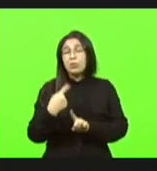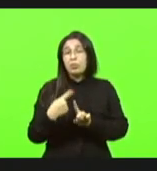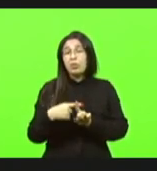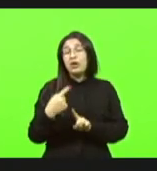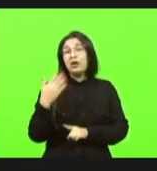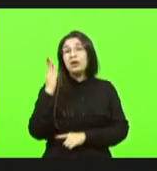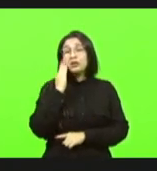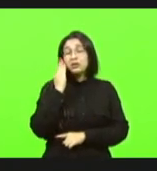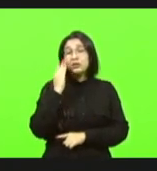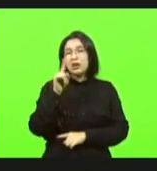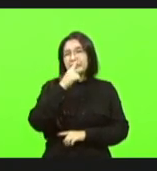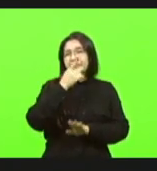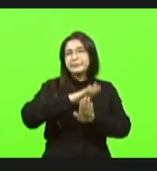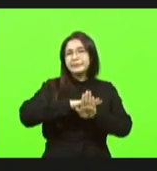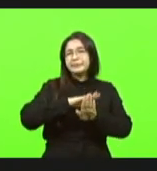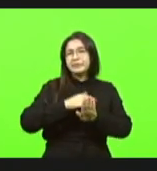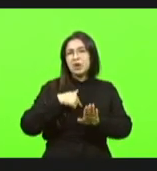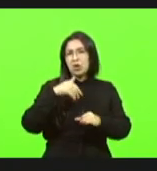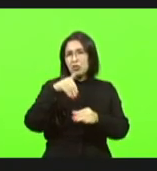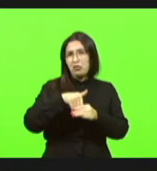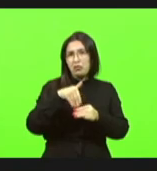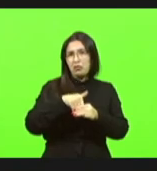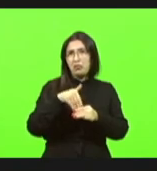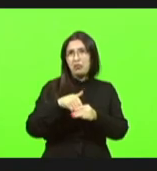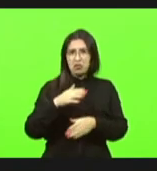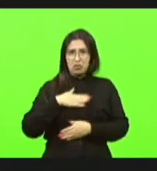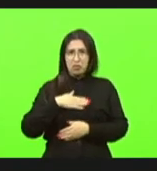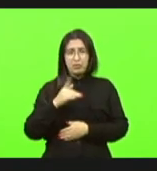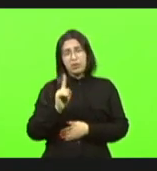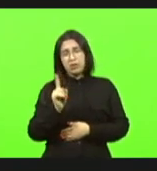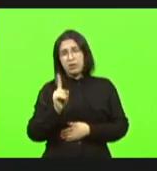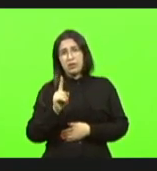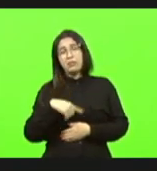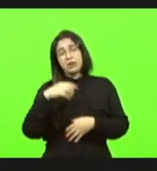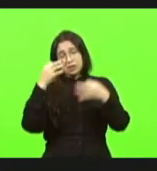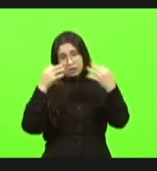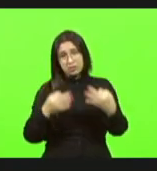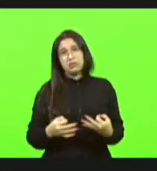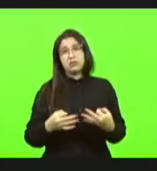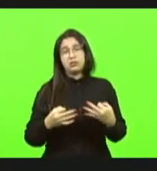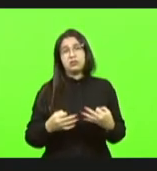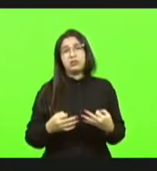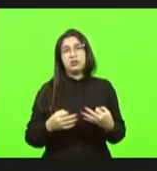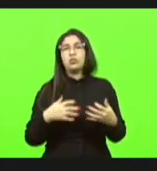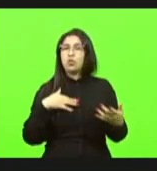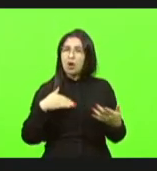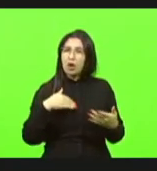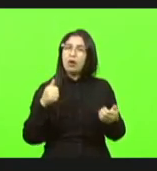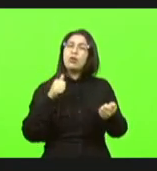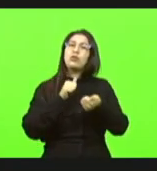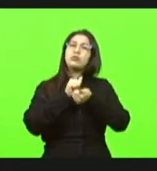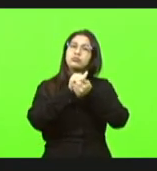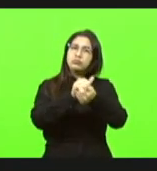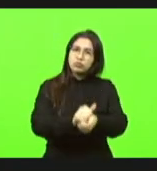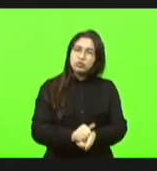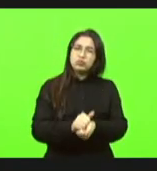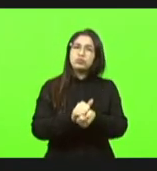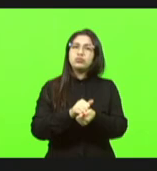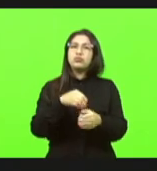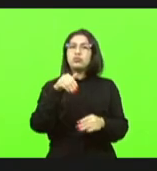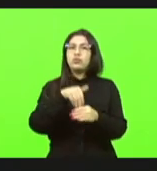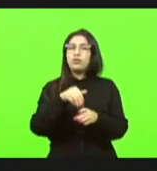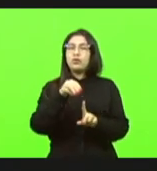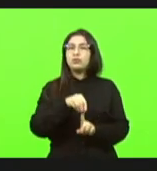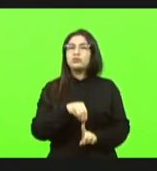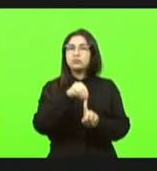ideologicamente não votar em mim de forma algumas uma questão de justiça e eu acompanho aí o voto do destaque aí